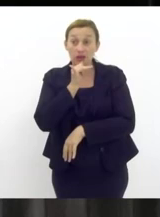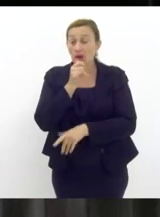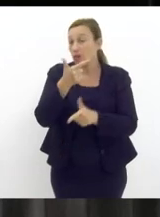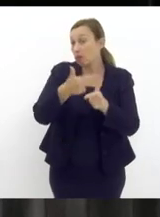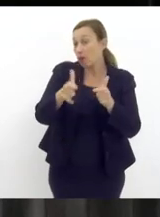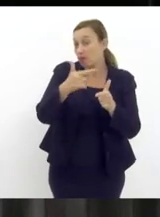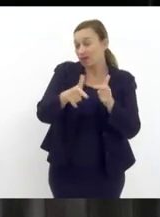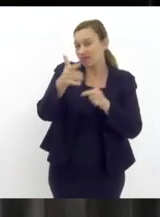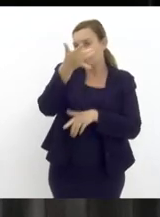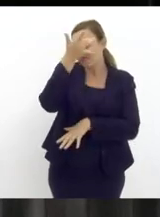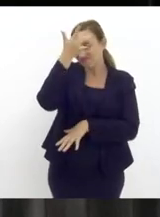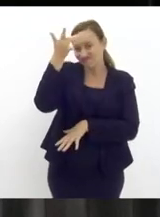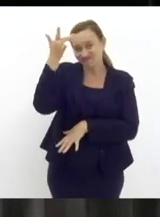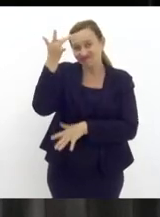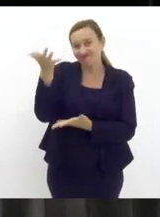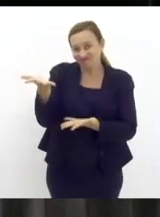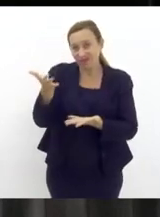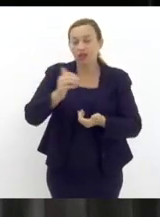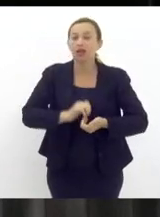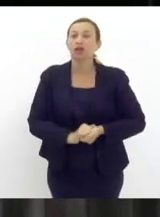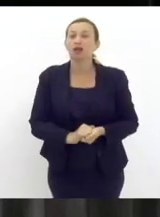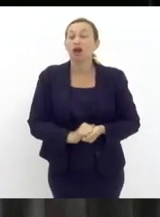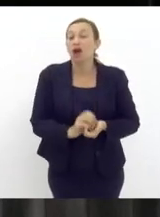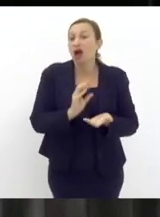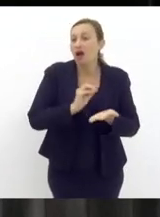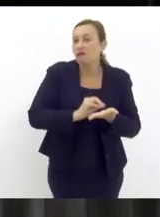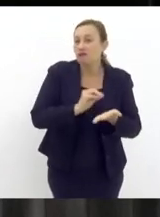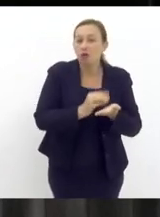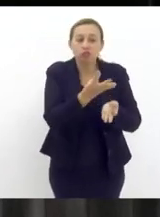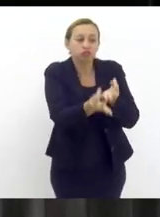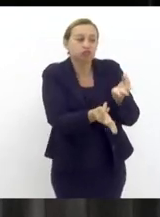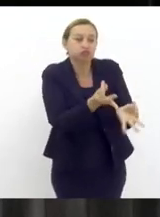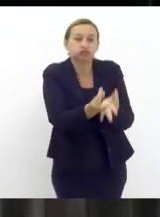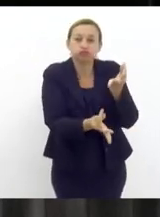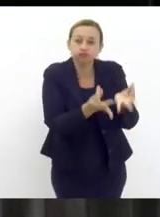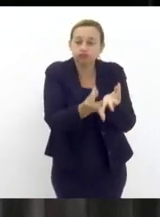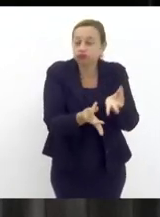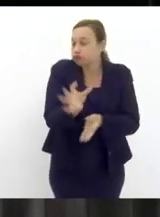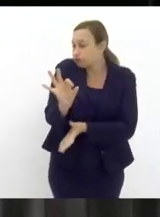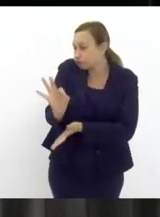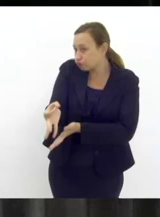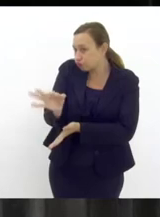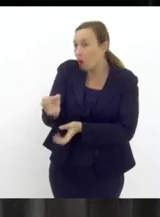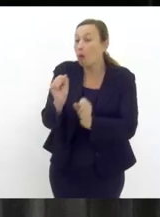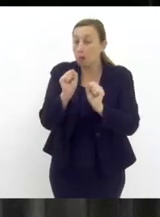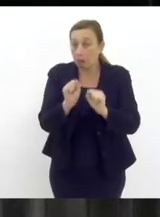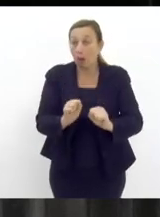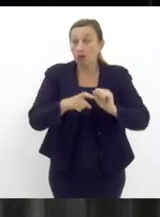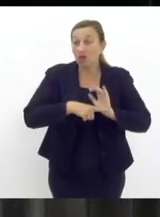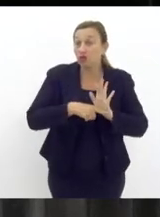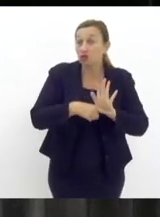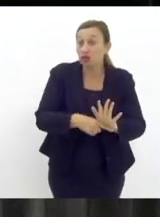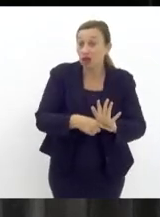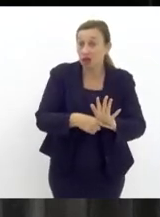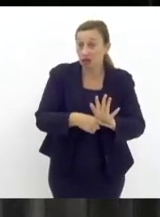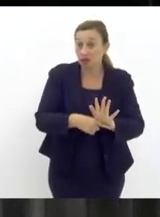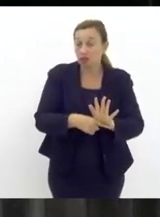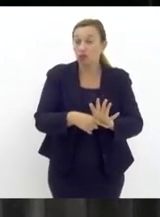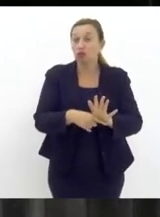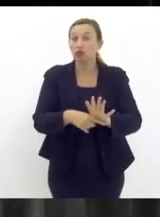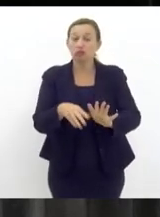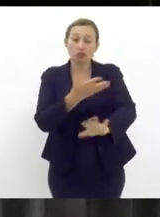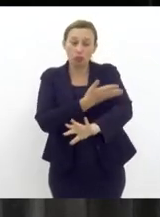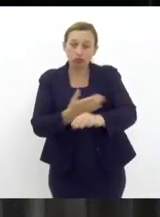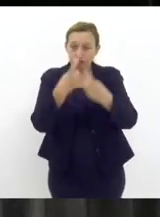mental é um deles cuja falta de tratamento adequado pode contribuir para um comportamento